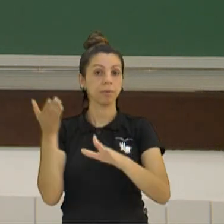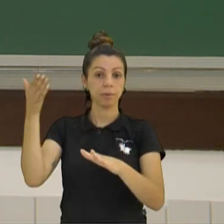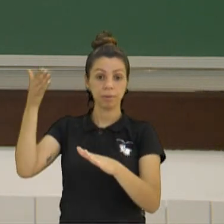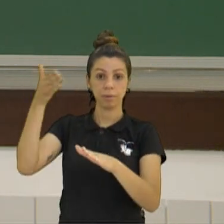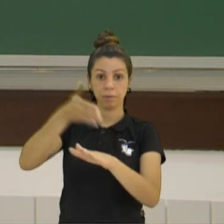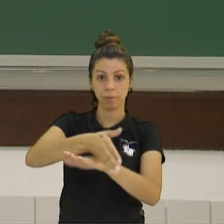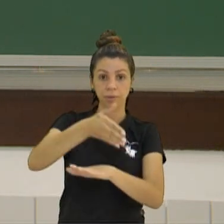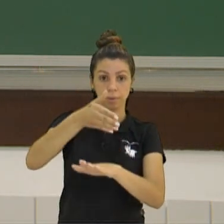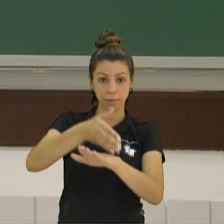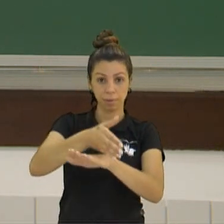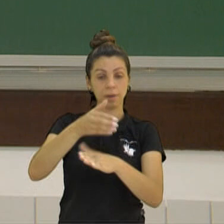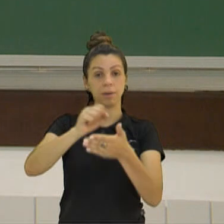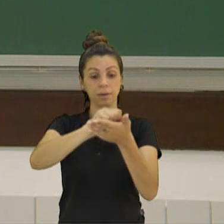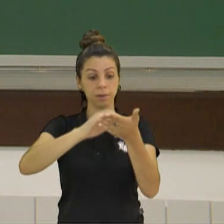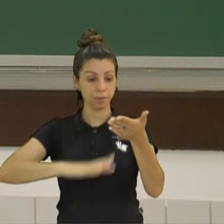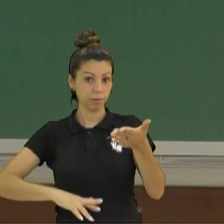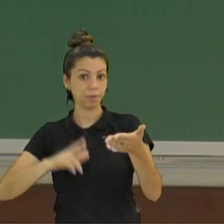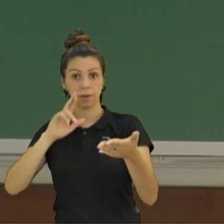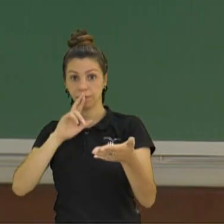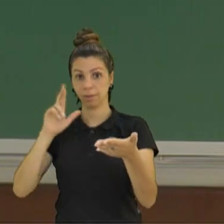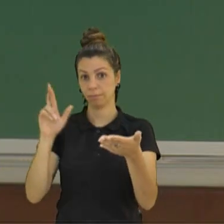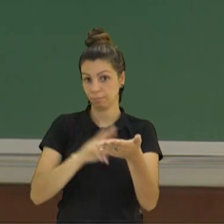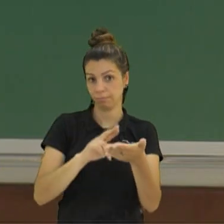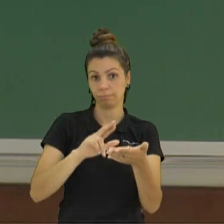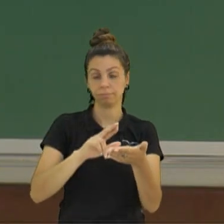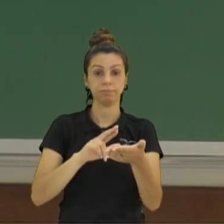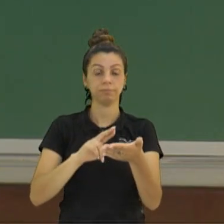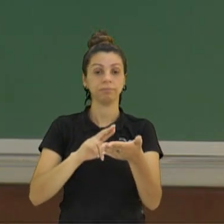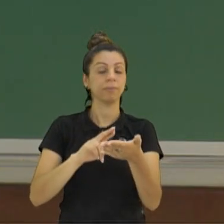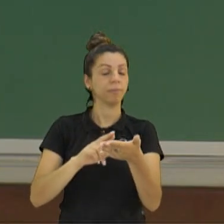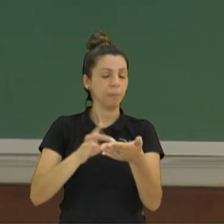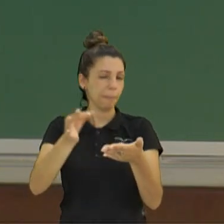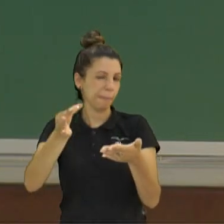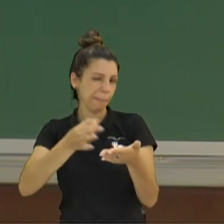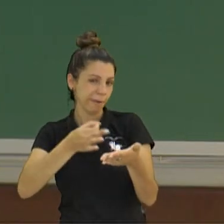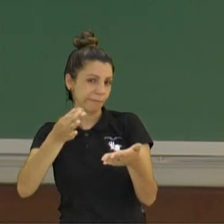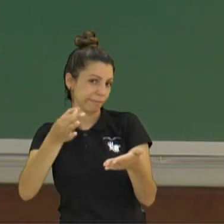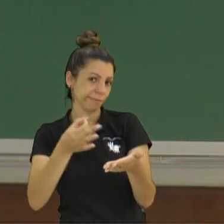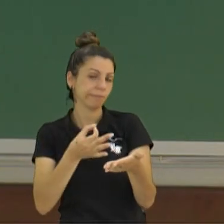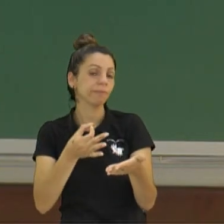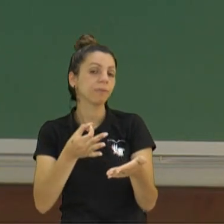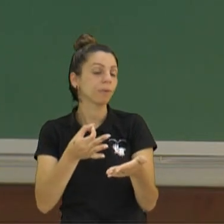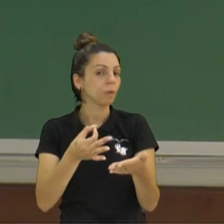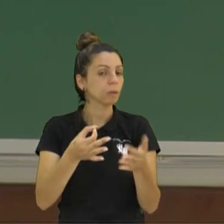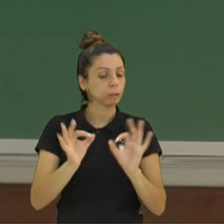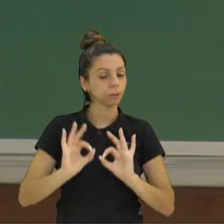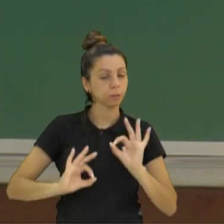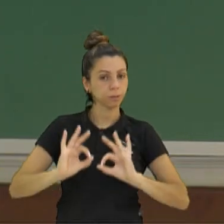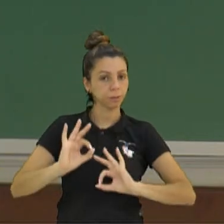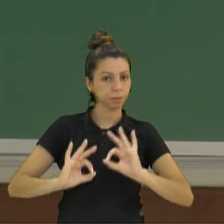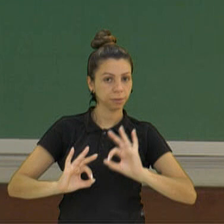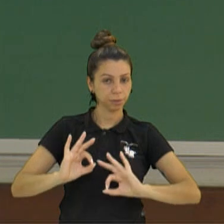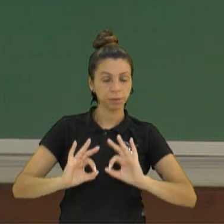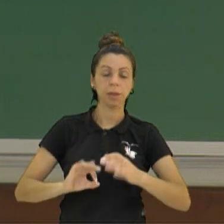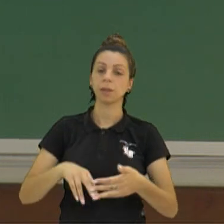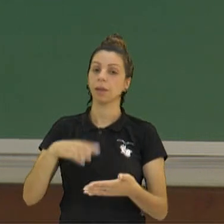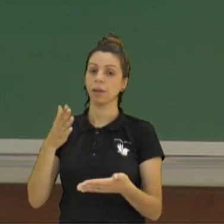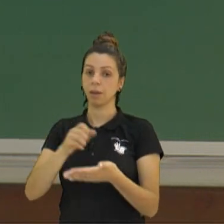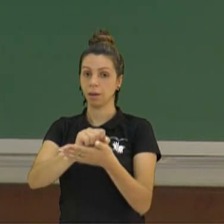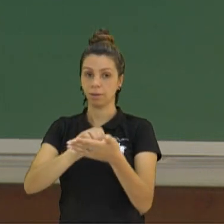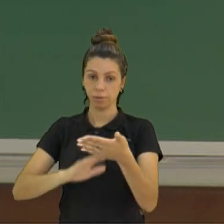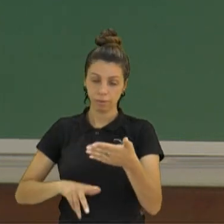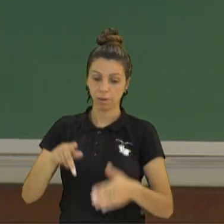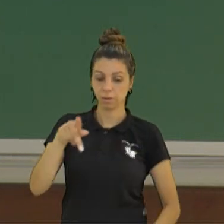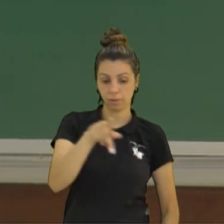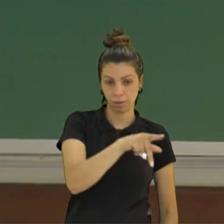sua atividade que valida a presença na aula de hoje, vai fazer direitinho, certo? Vai deixar tudo em ordem. Tem a atividade dos professores